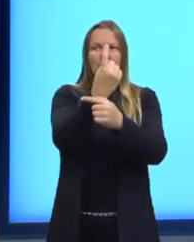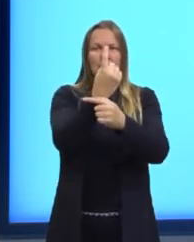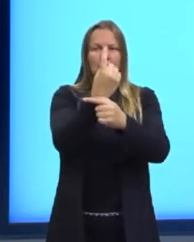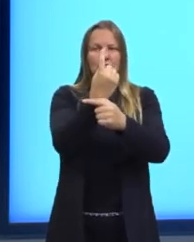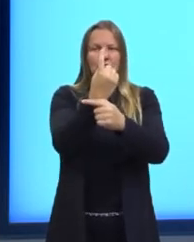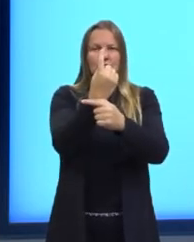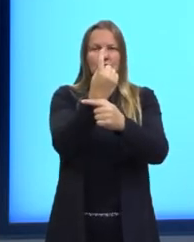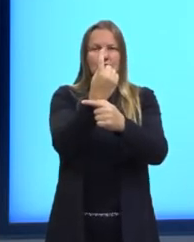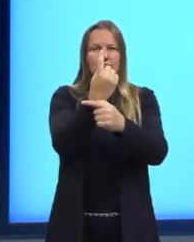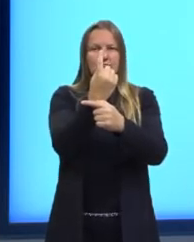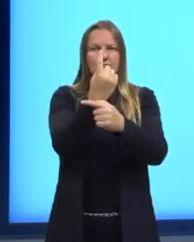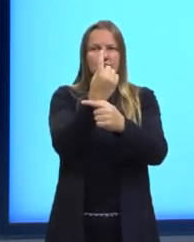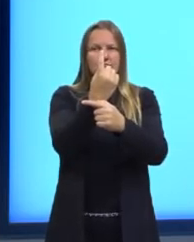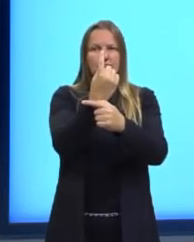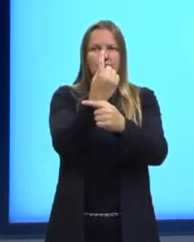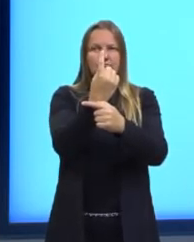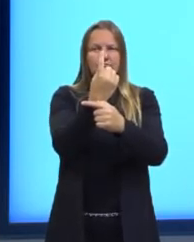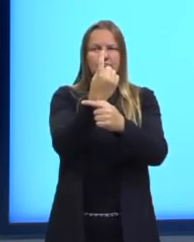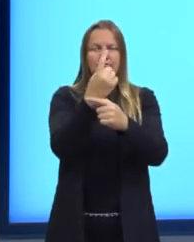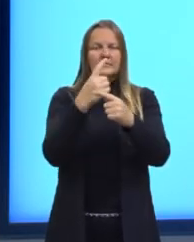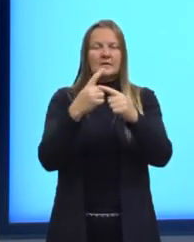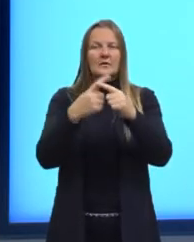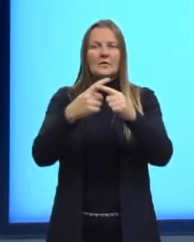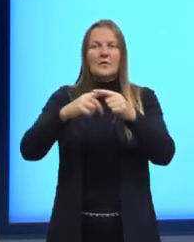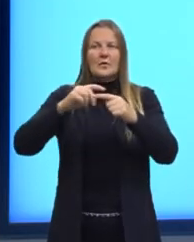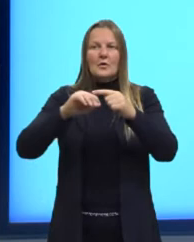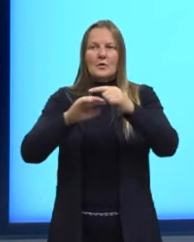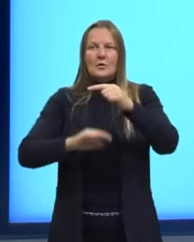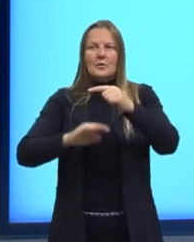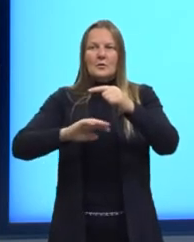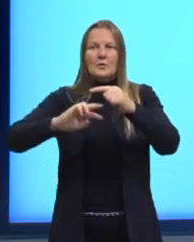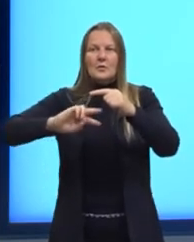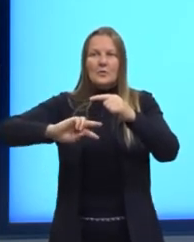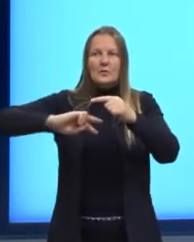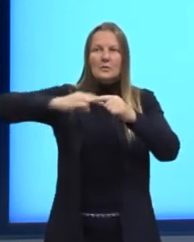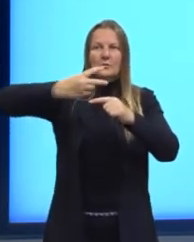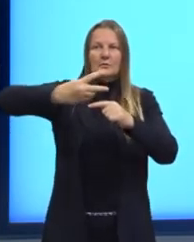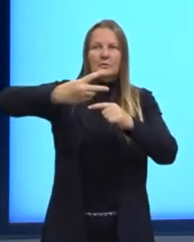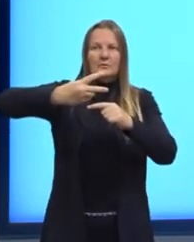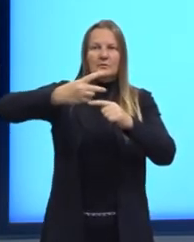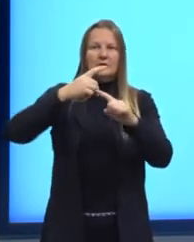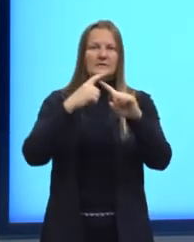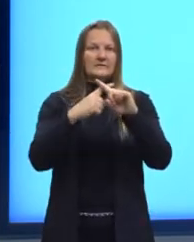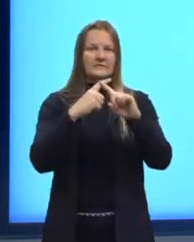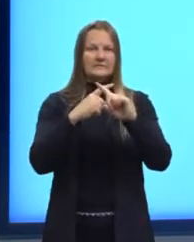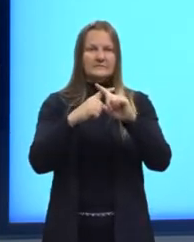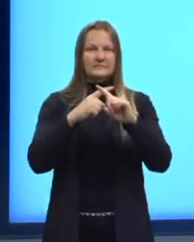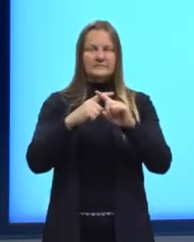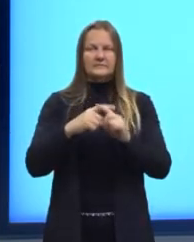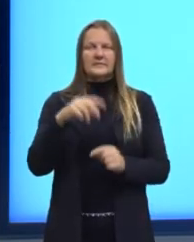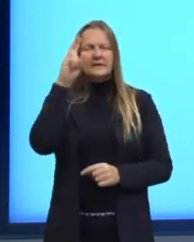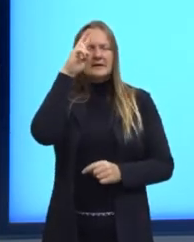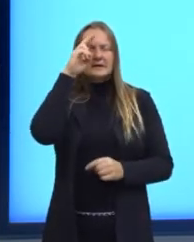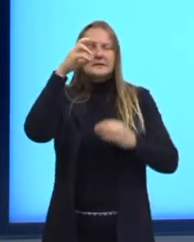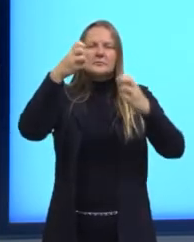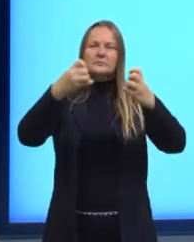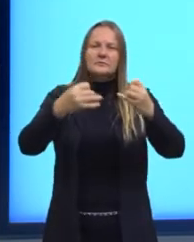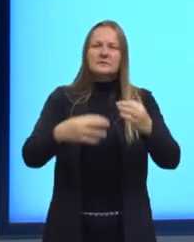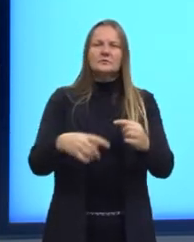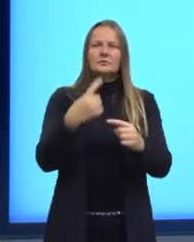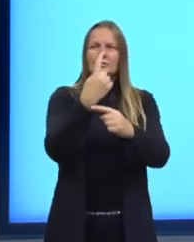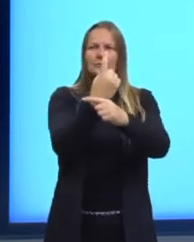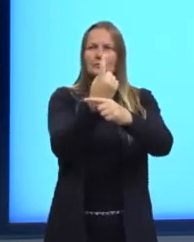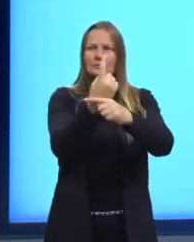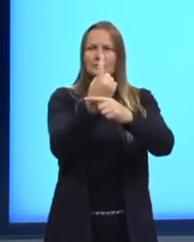de cima né e multiplicamos o inverso da segunda fração Lembrando que aqui nós temos um